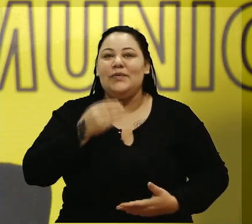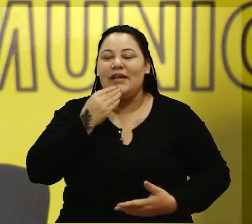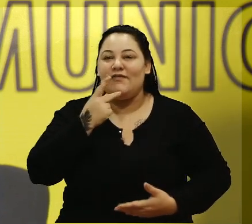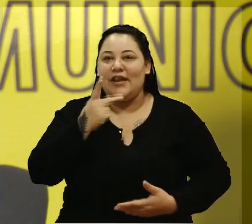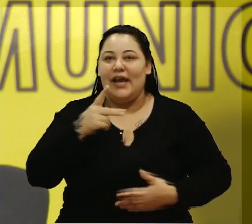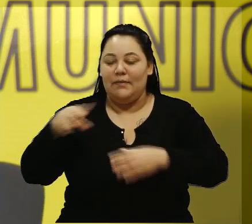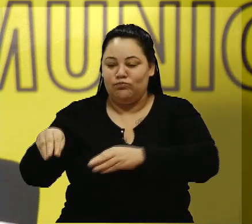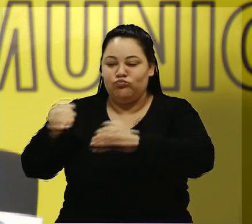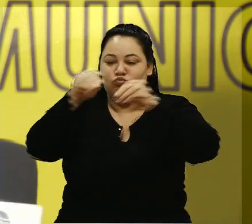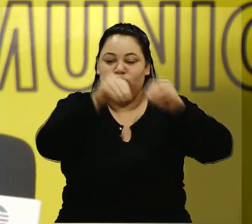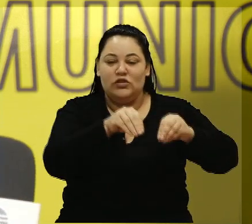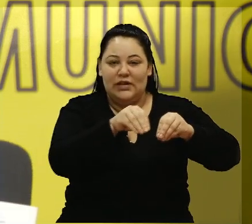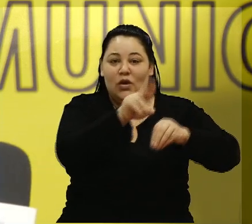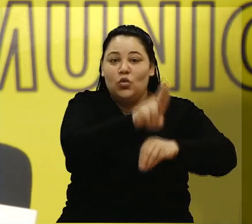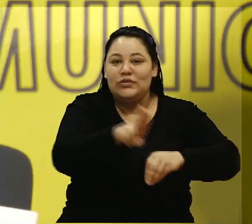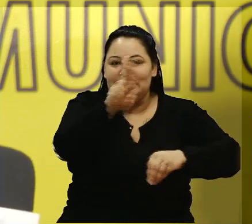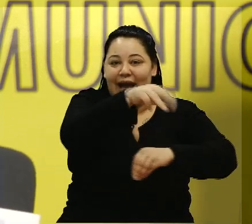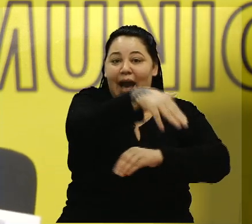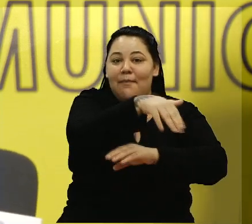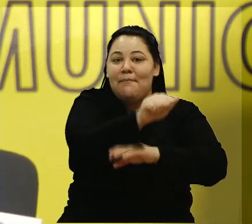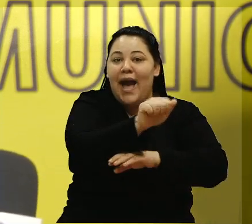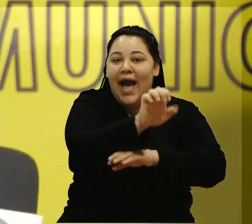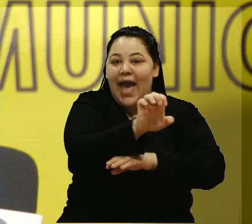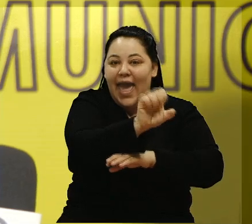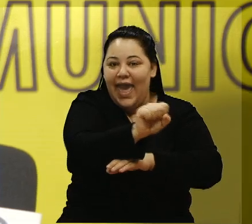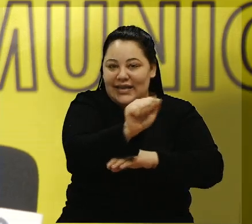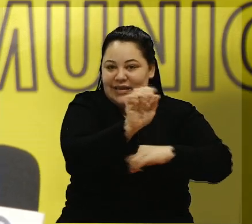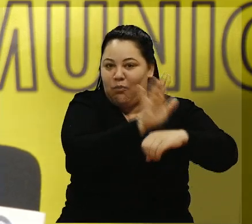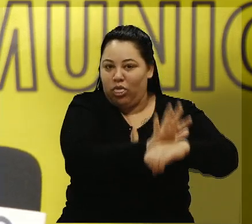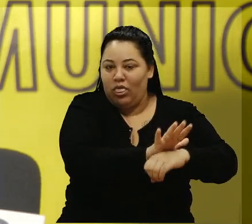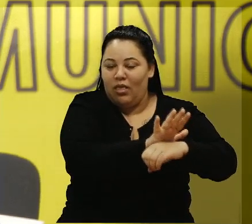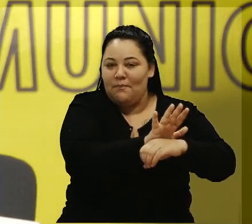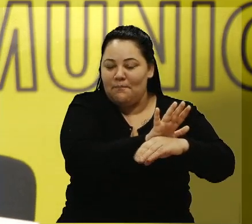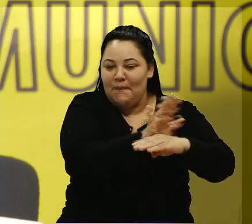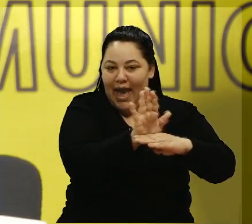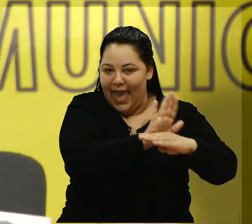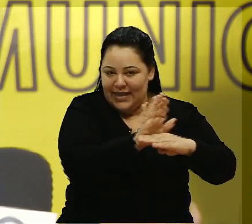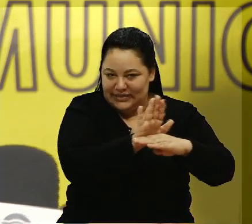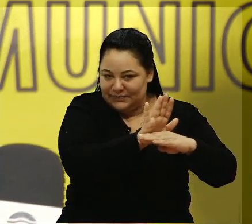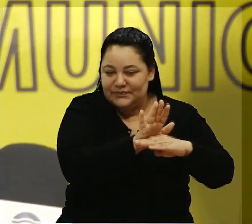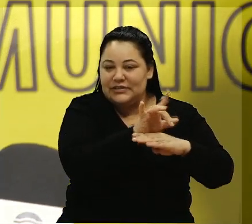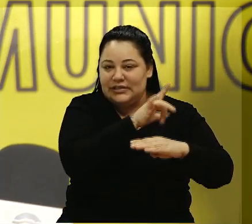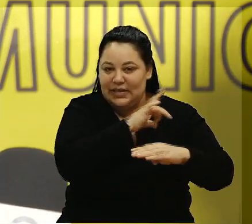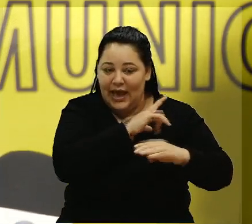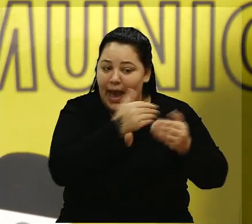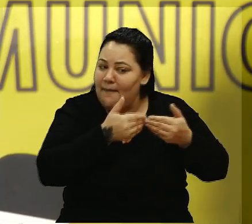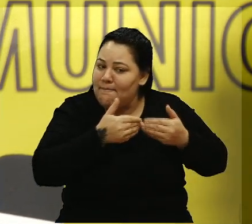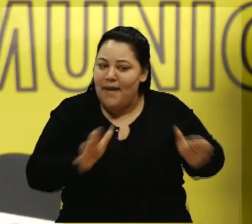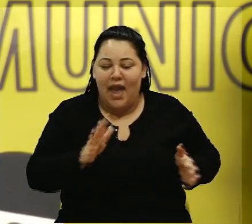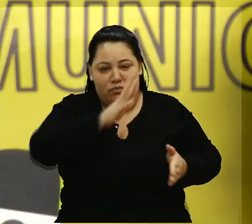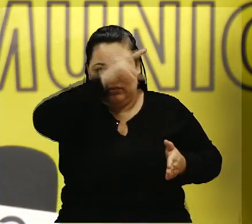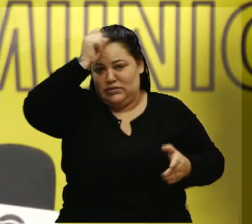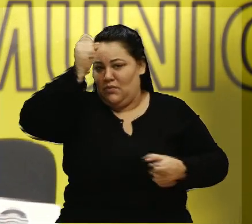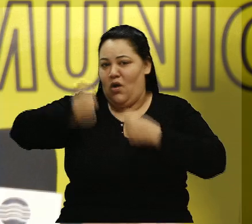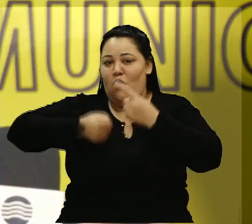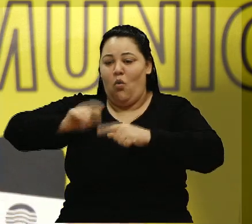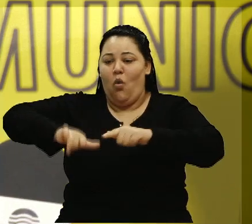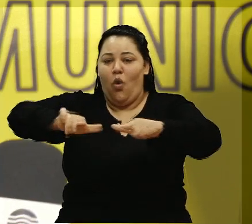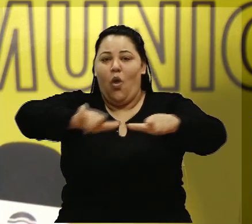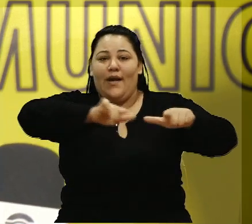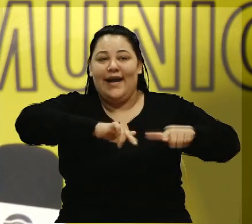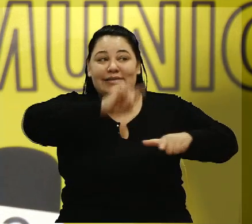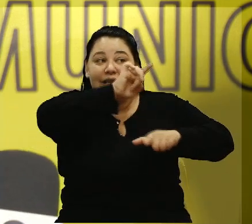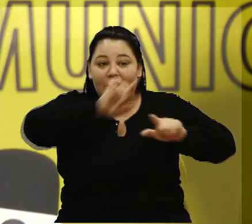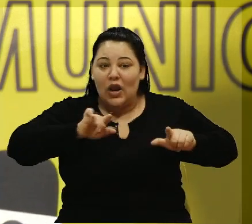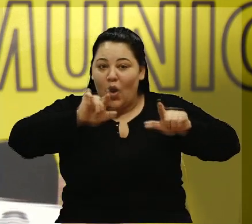da Maesa, que está à disposição do município em alguns locais, inclusive, né, desse grande